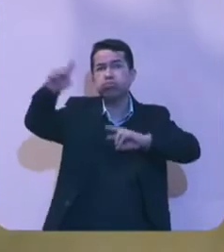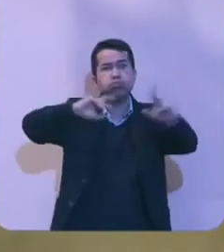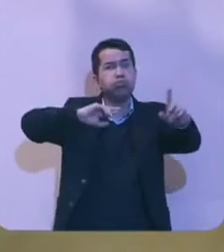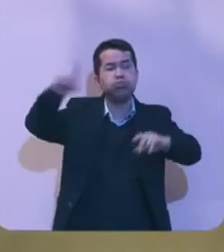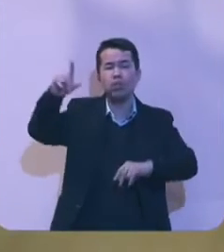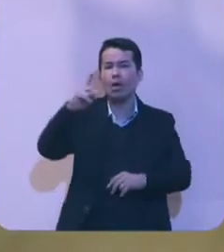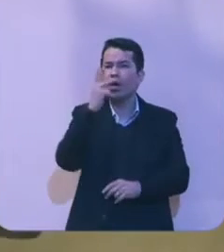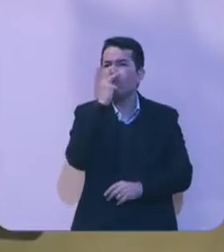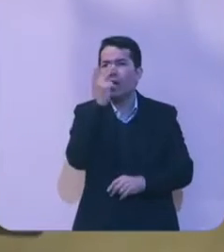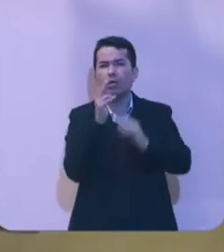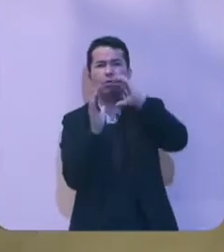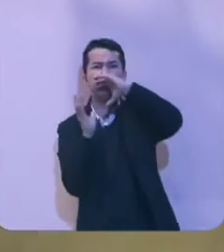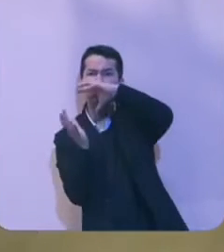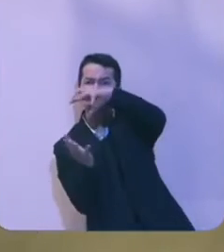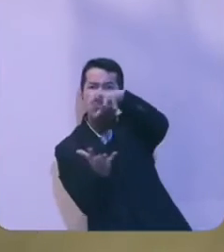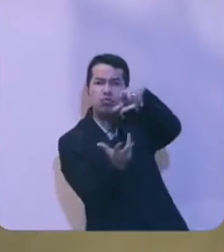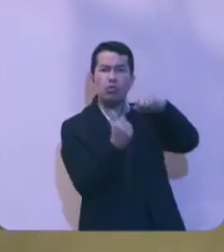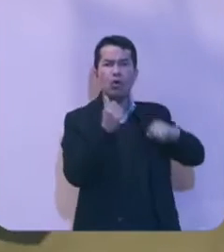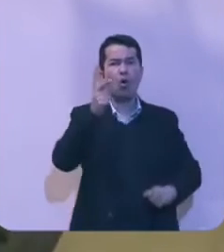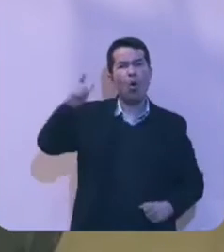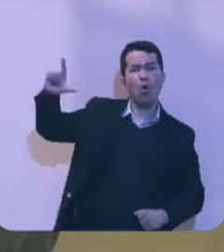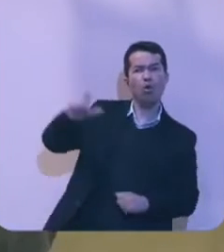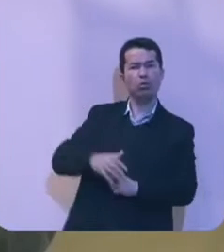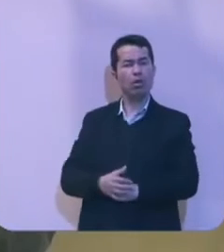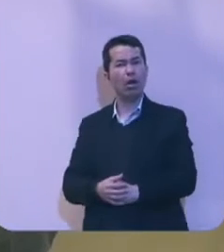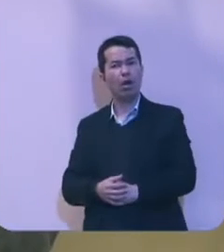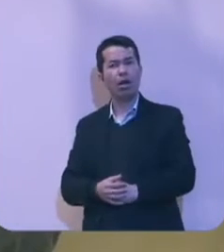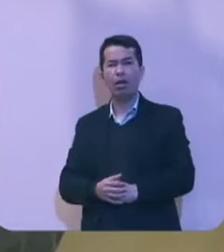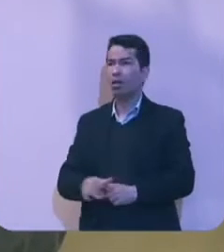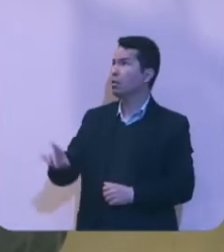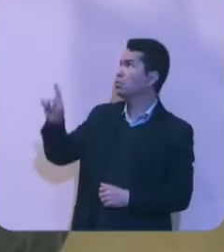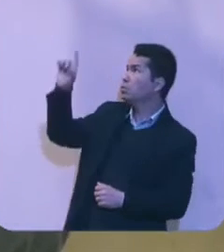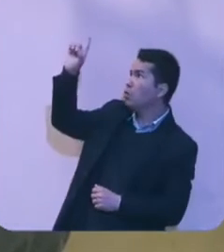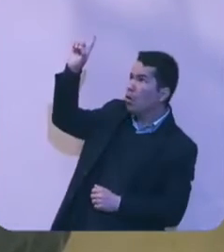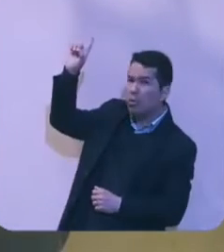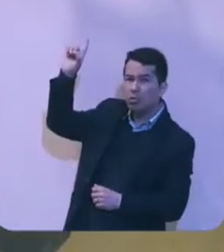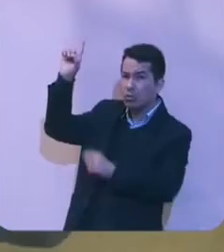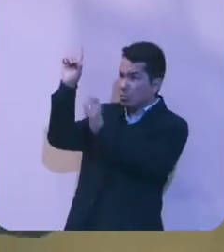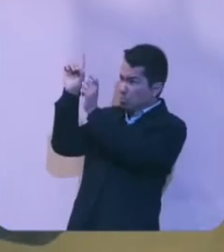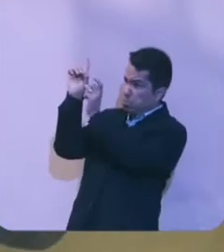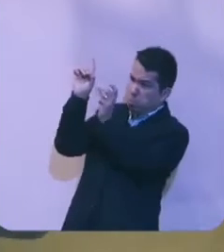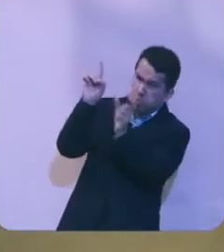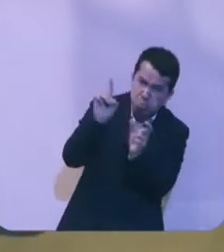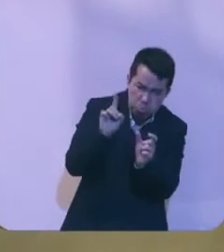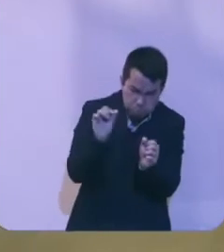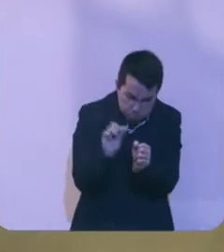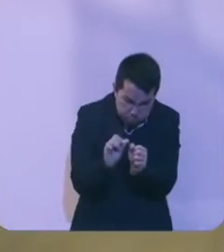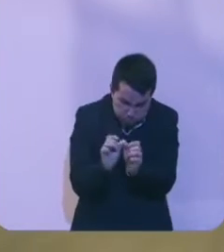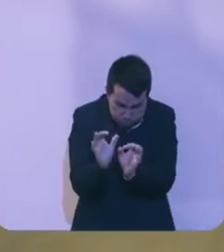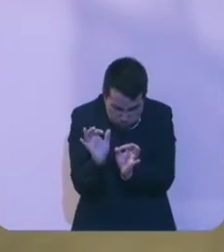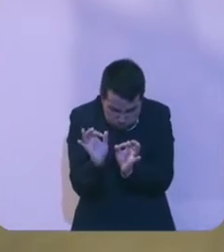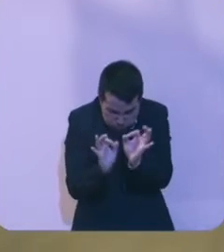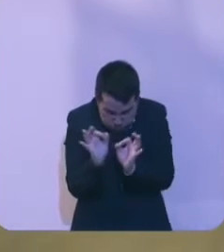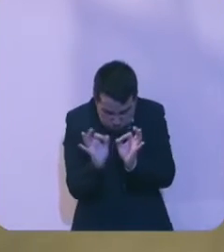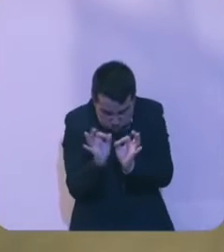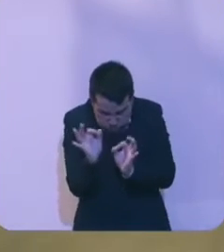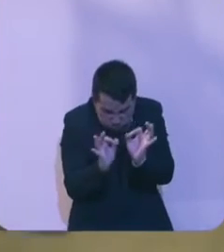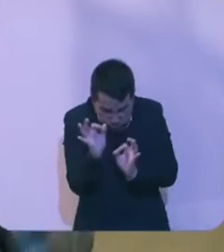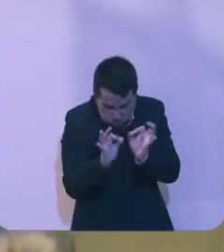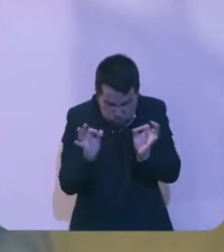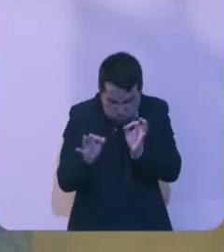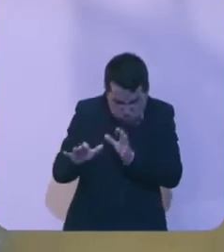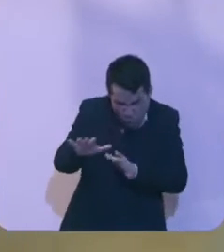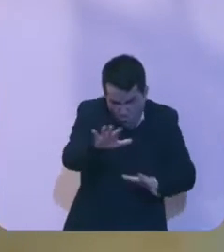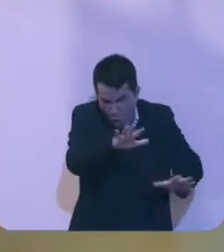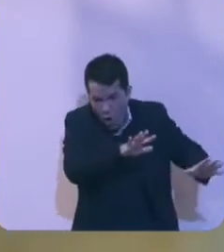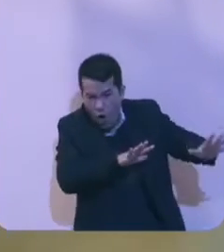a palavra de Deus que fez toda essa organização e tudo mais. Esse é o Deus Todo-Poderoso em que